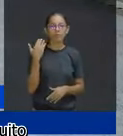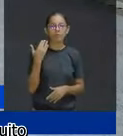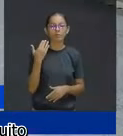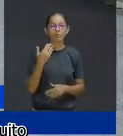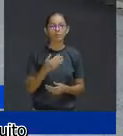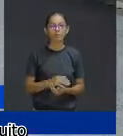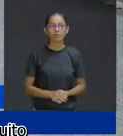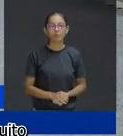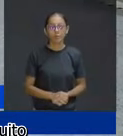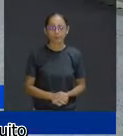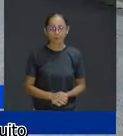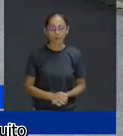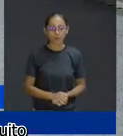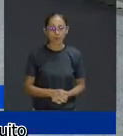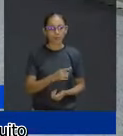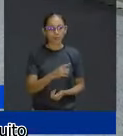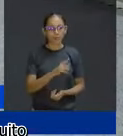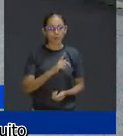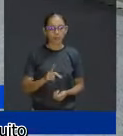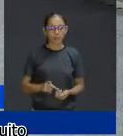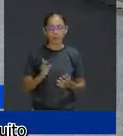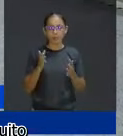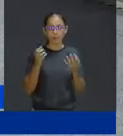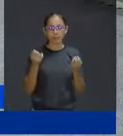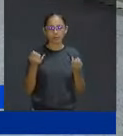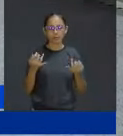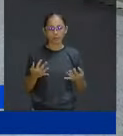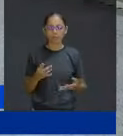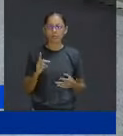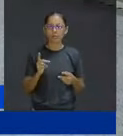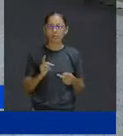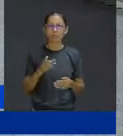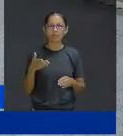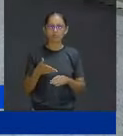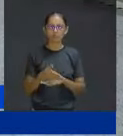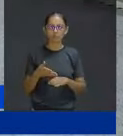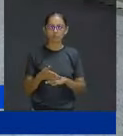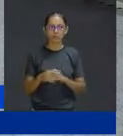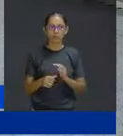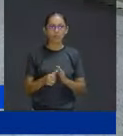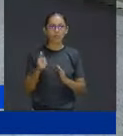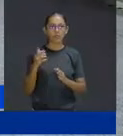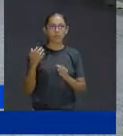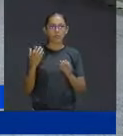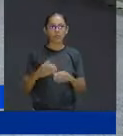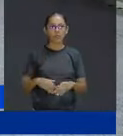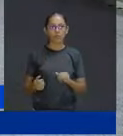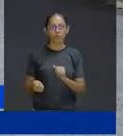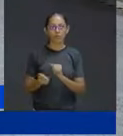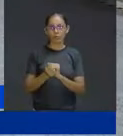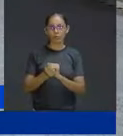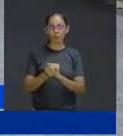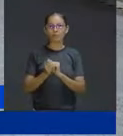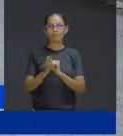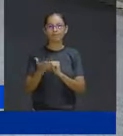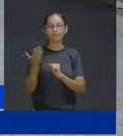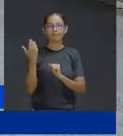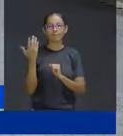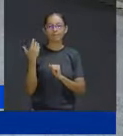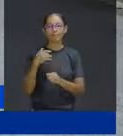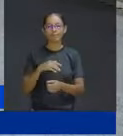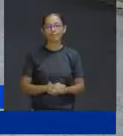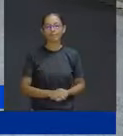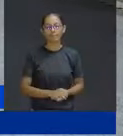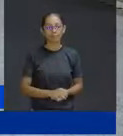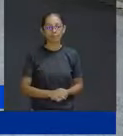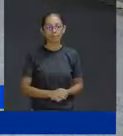colega. Como você disse muito bem, participou do primeiro concurso junto conosco e tomou